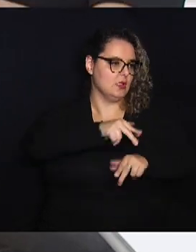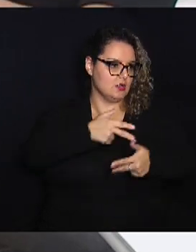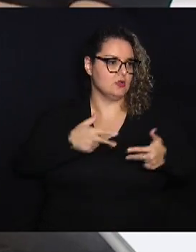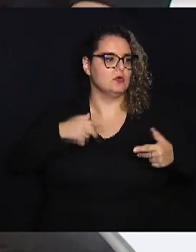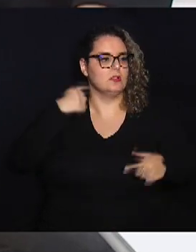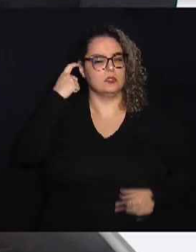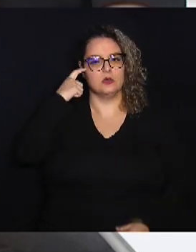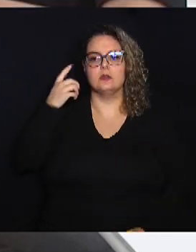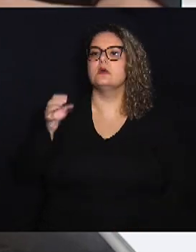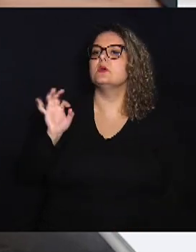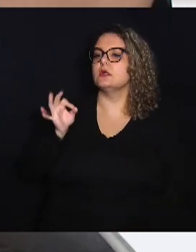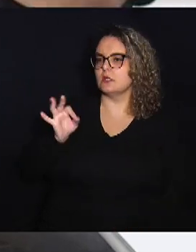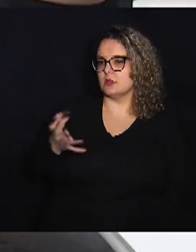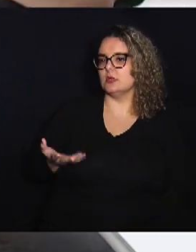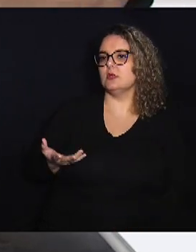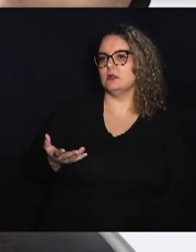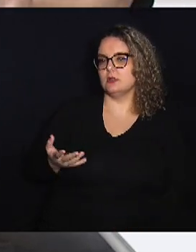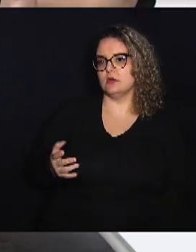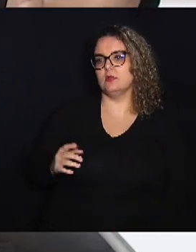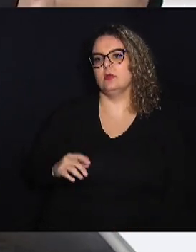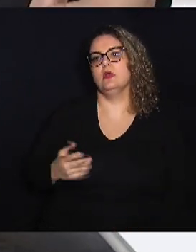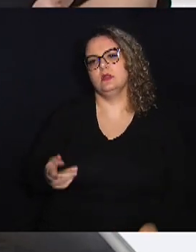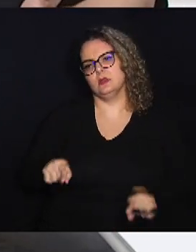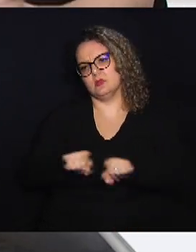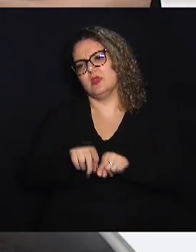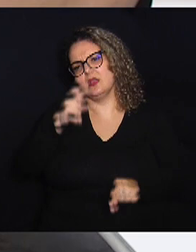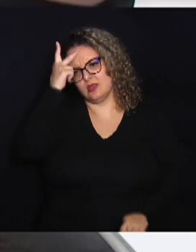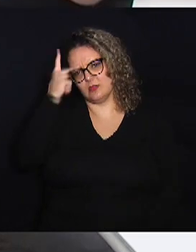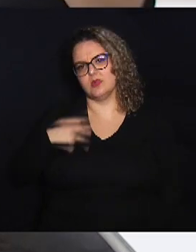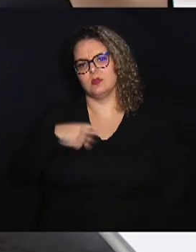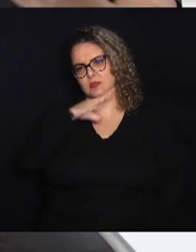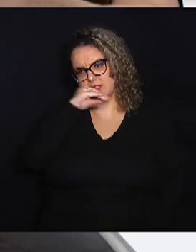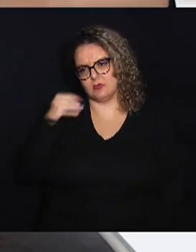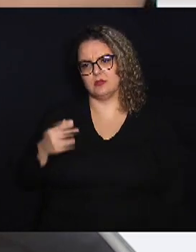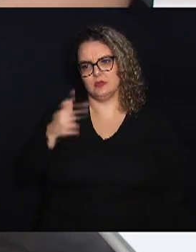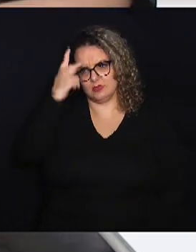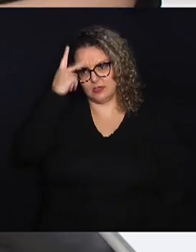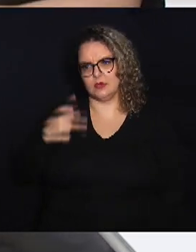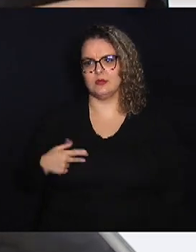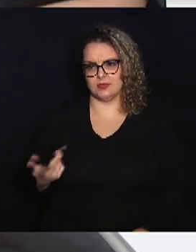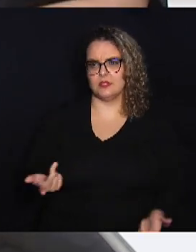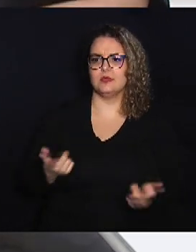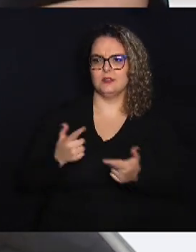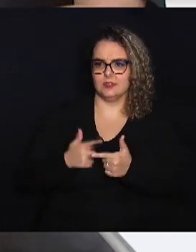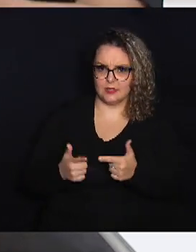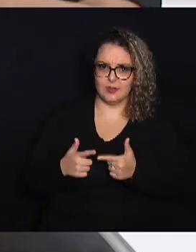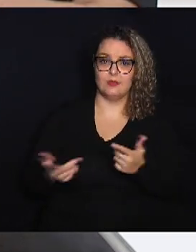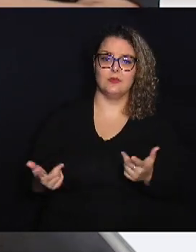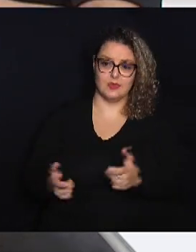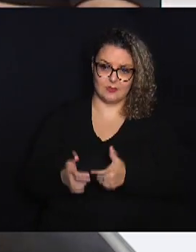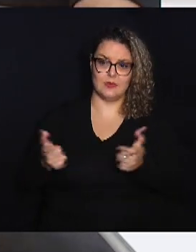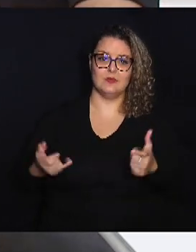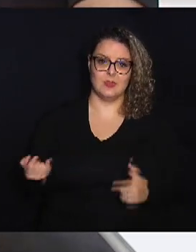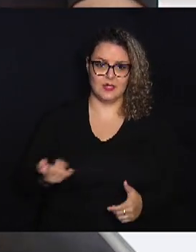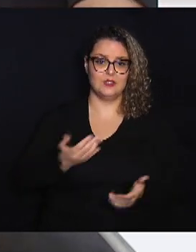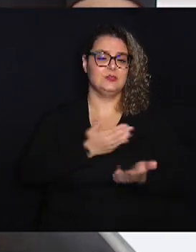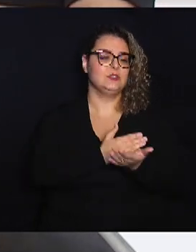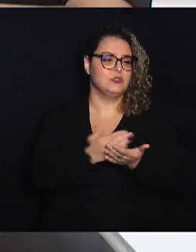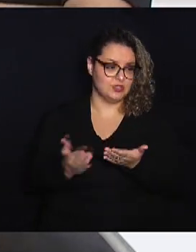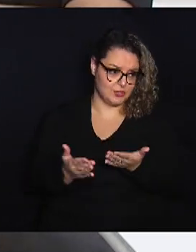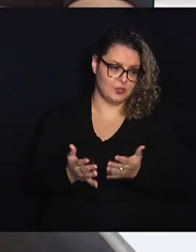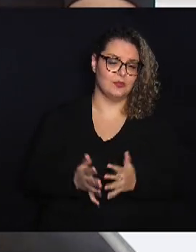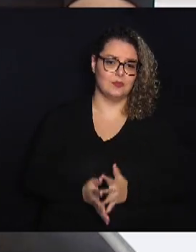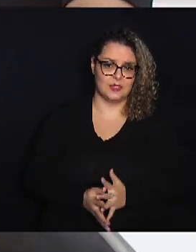cabeça, exatamente. Né? Fora a própria adolescência em si, né? Que já é um ponto significativo. Já começa